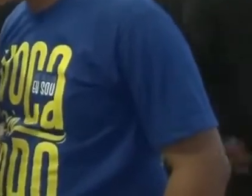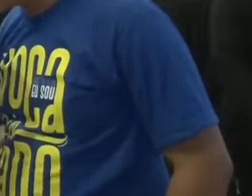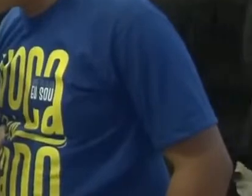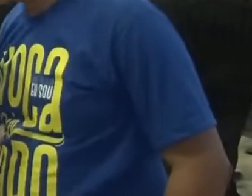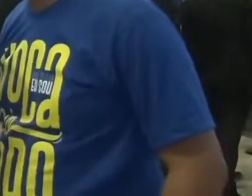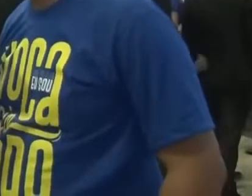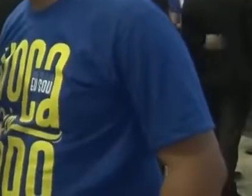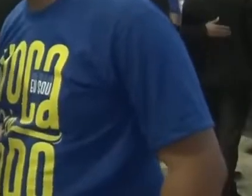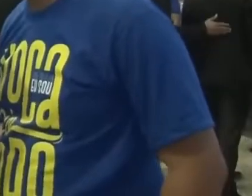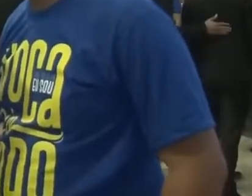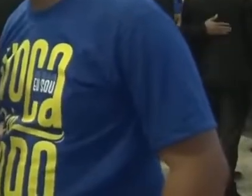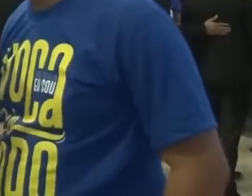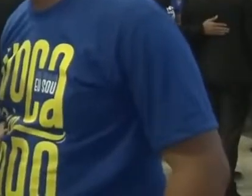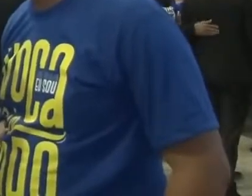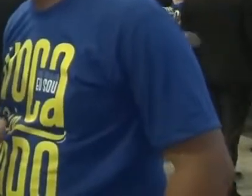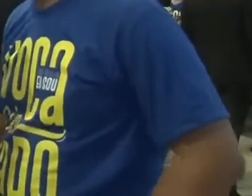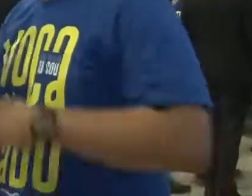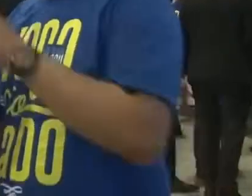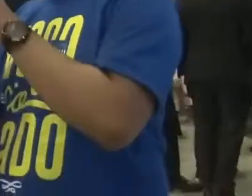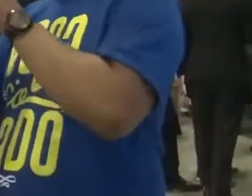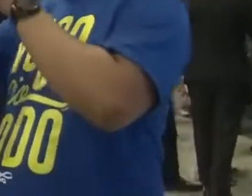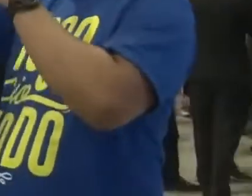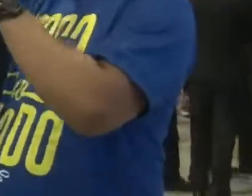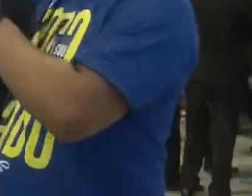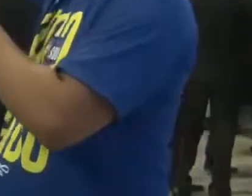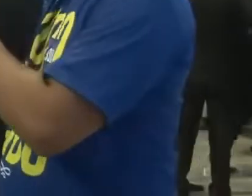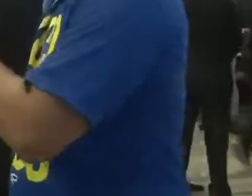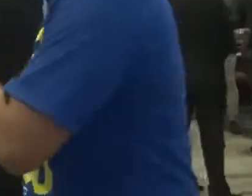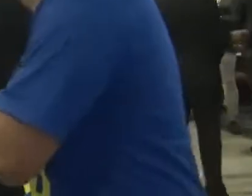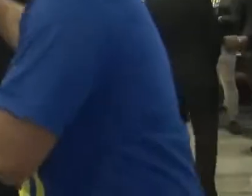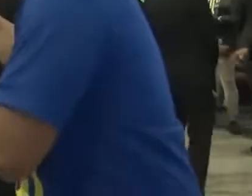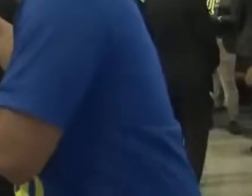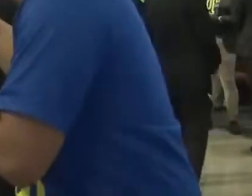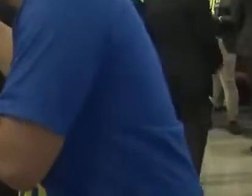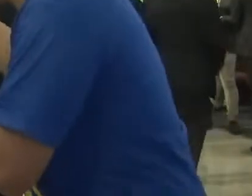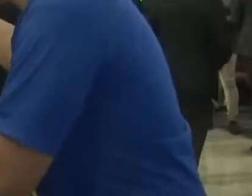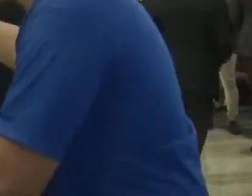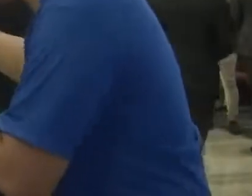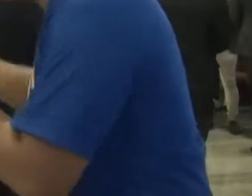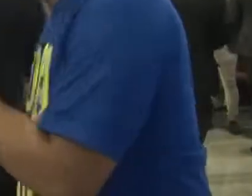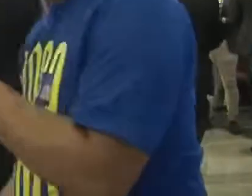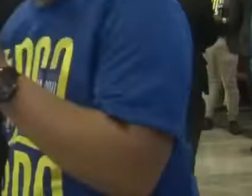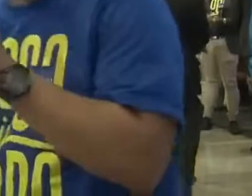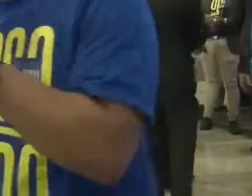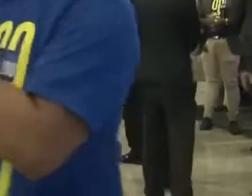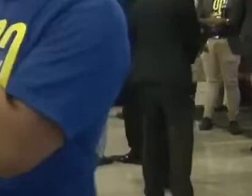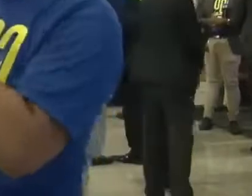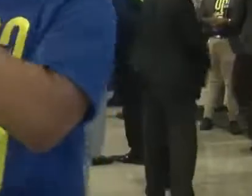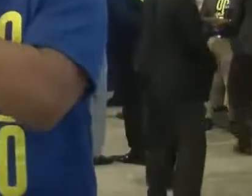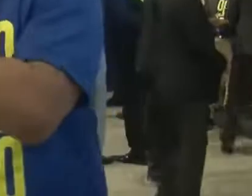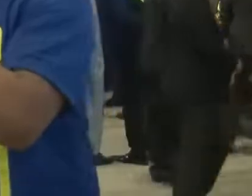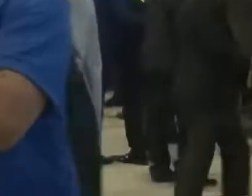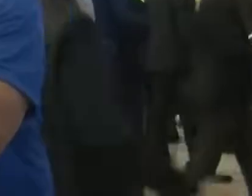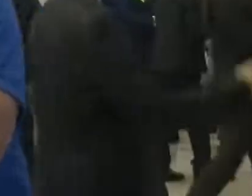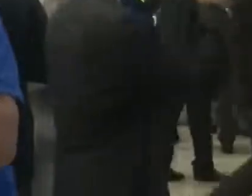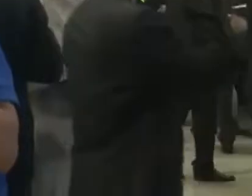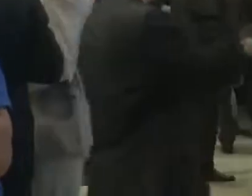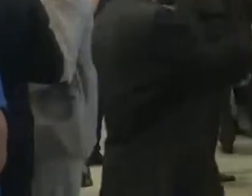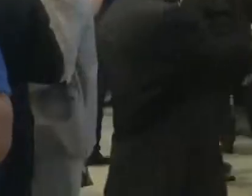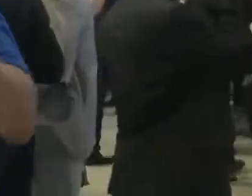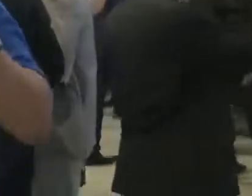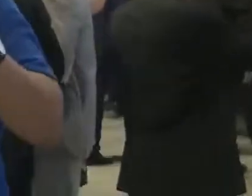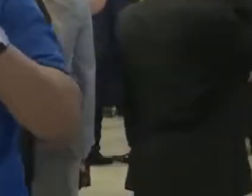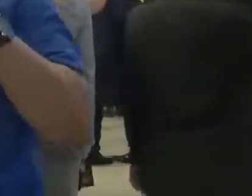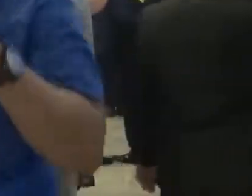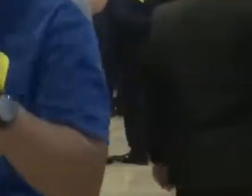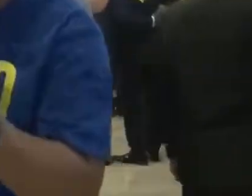vamos impactar o Brasil com o poder do Evangelho. Glória a Deus, eu creio. Deus abençoe, Lucas. Deus abençoe. É grande o que Deus está fazendo, Luiz.